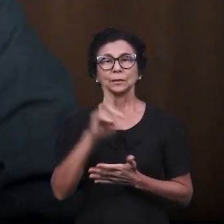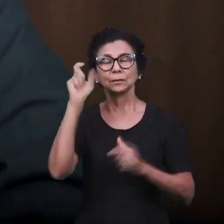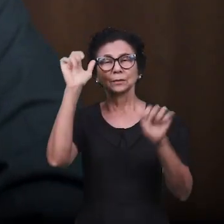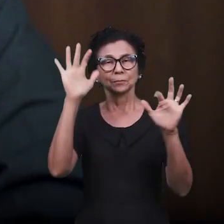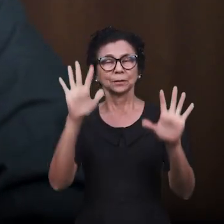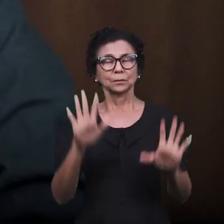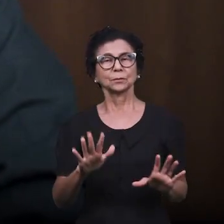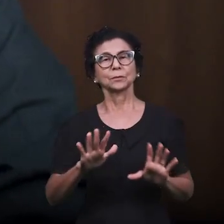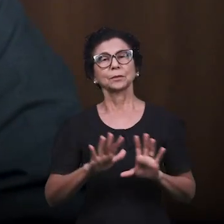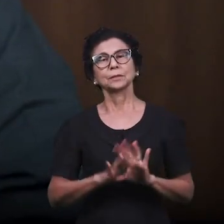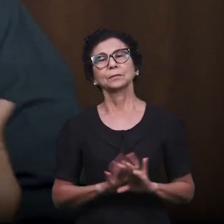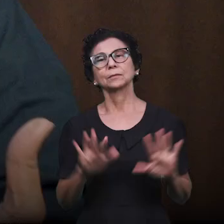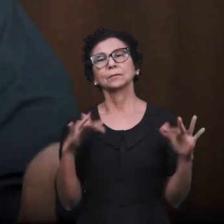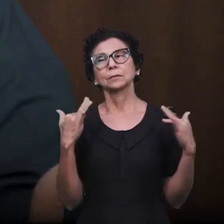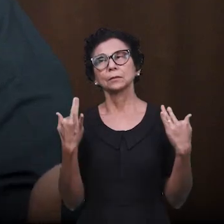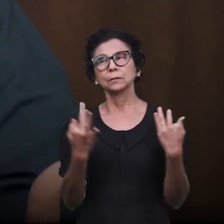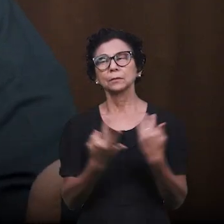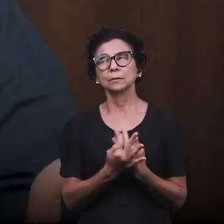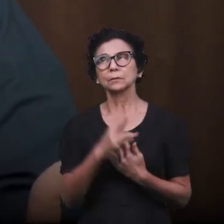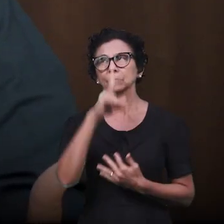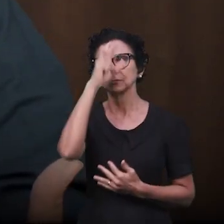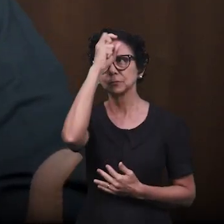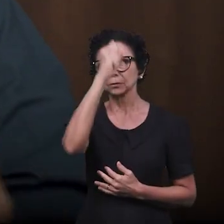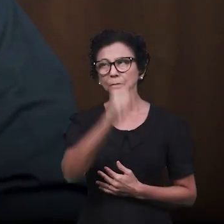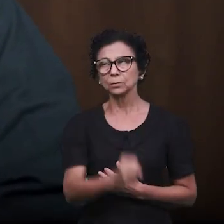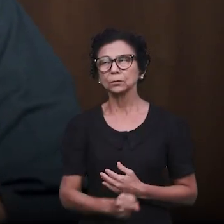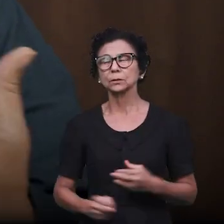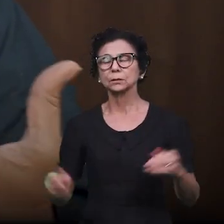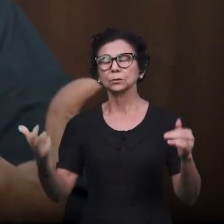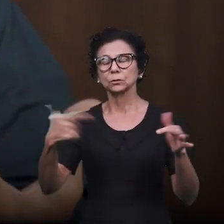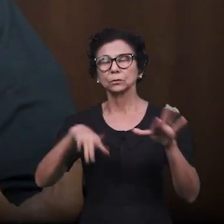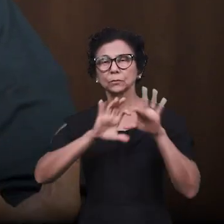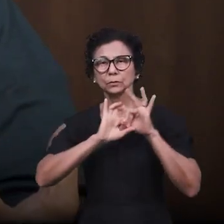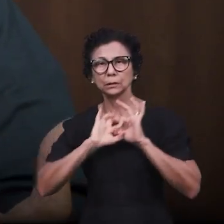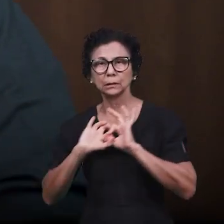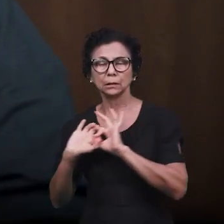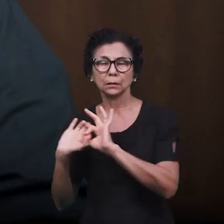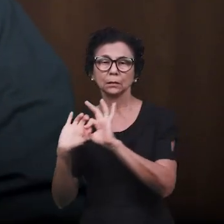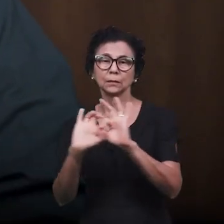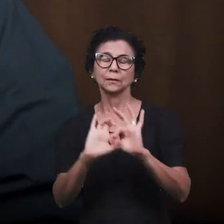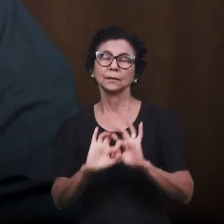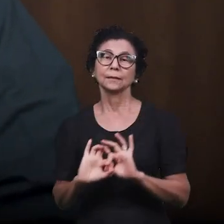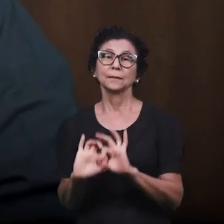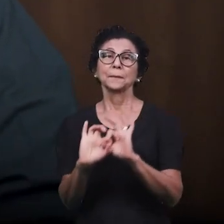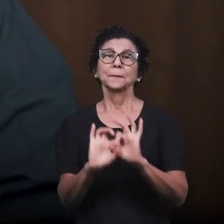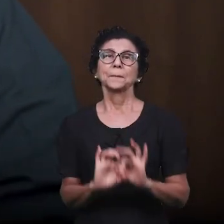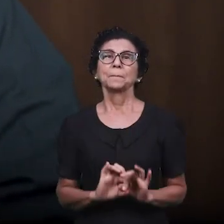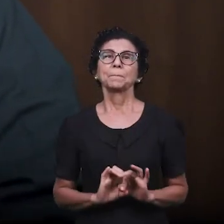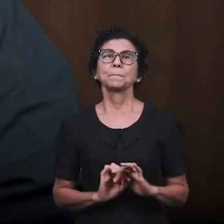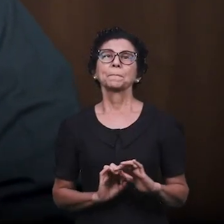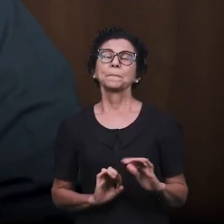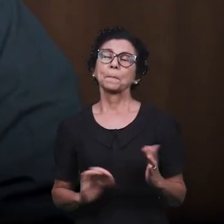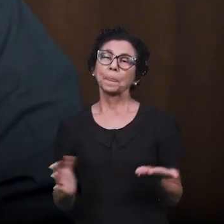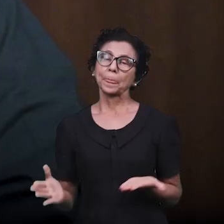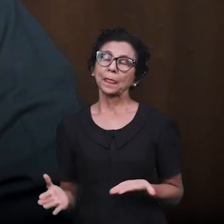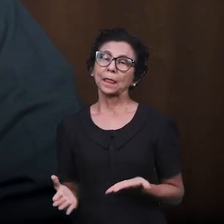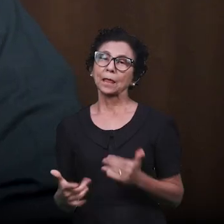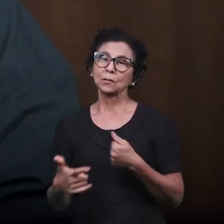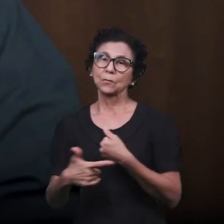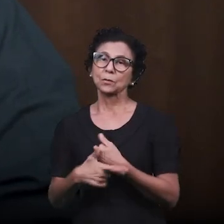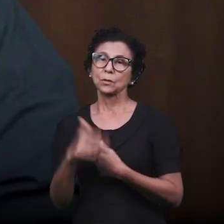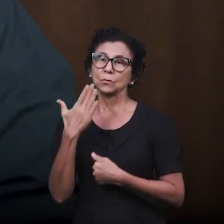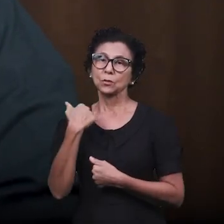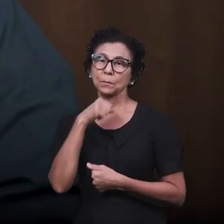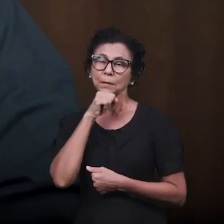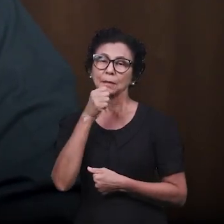grandemente a nossa família e fortaleça os nossos vínculos, renove a cada dia a nossa instrumentalidade de pais e mães